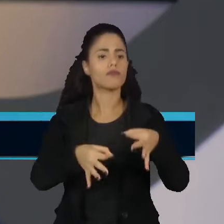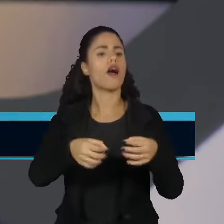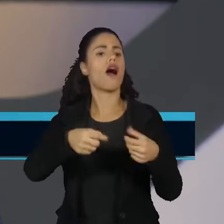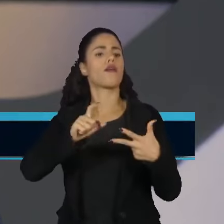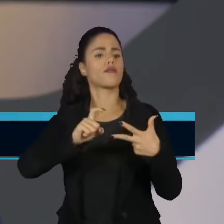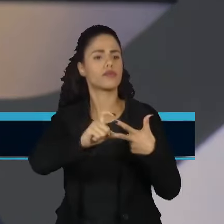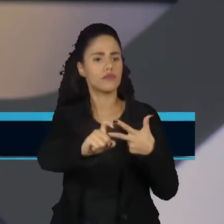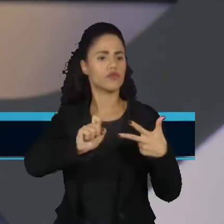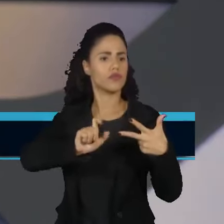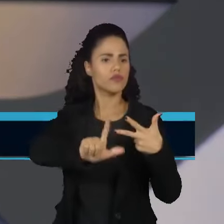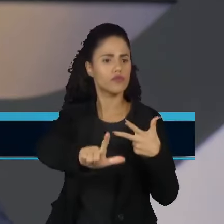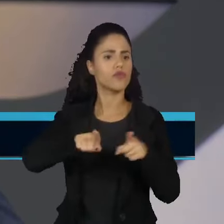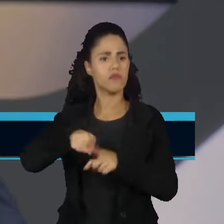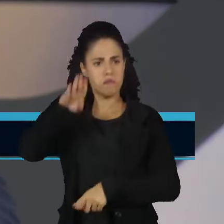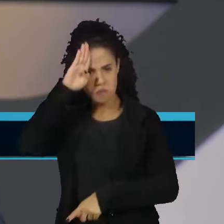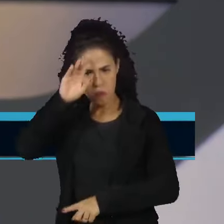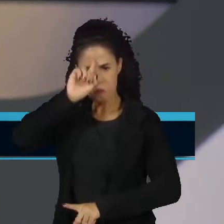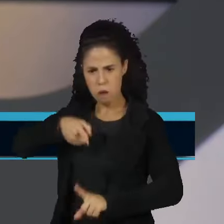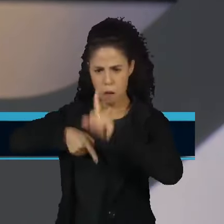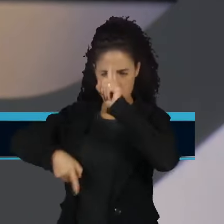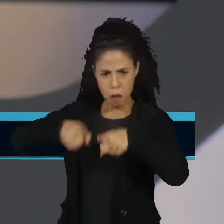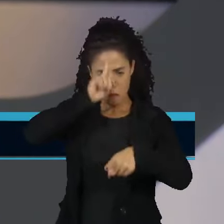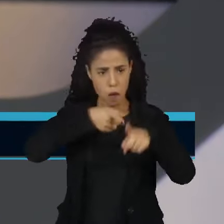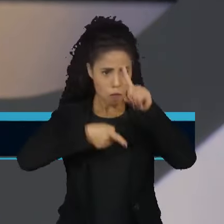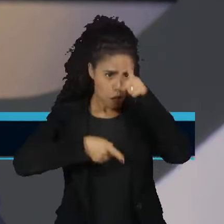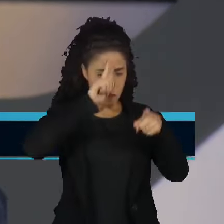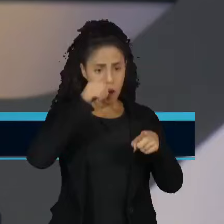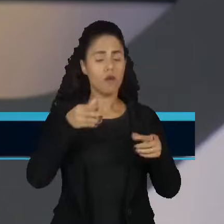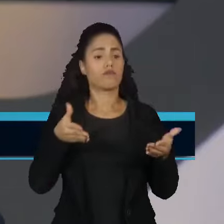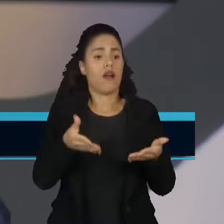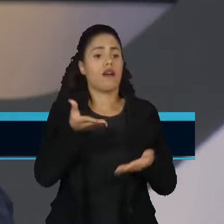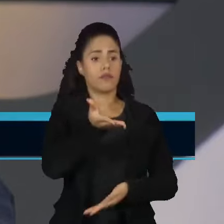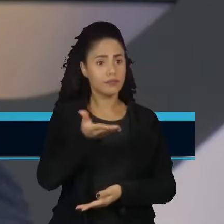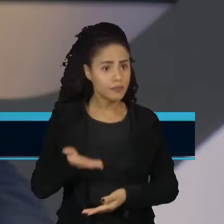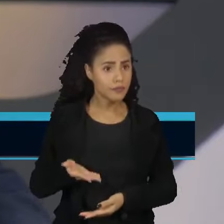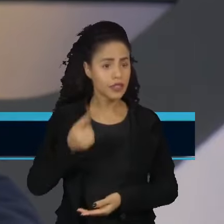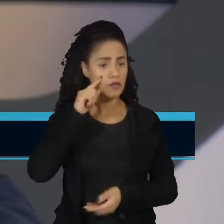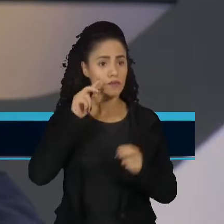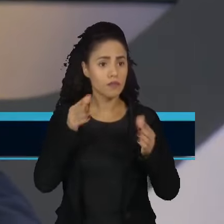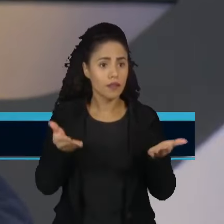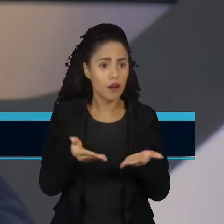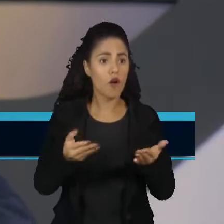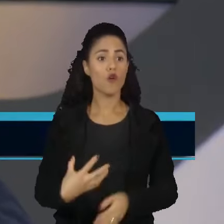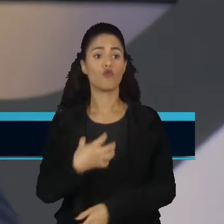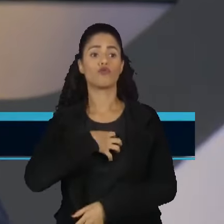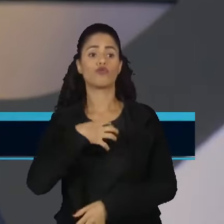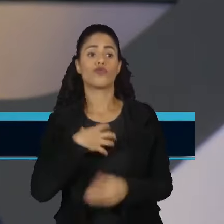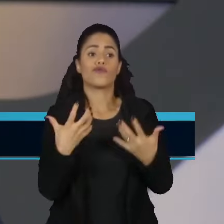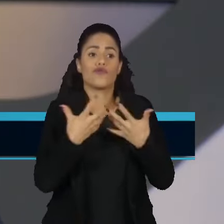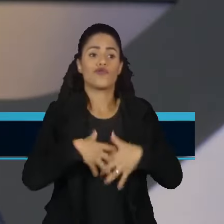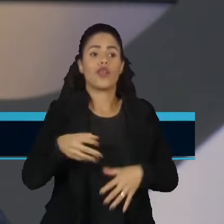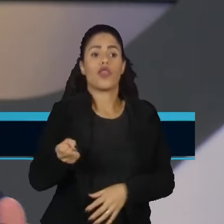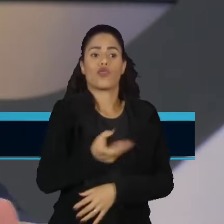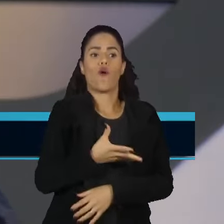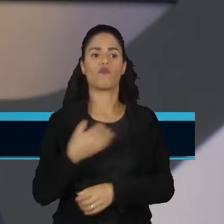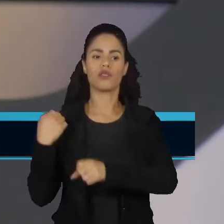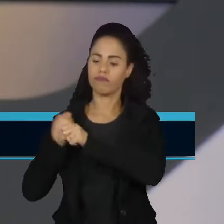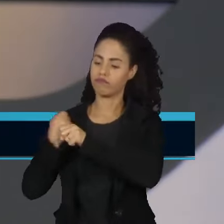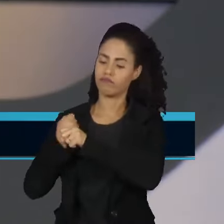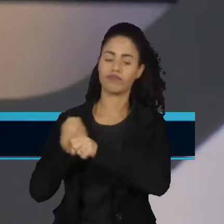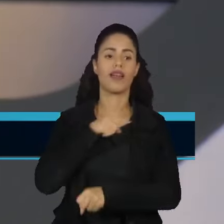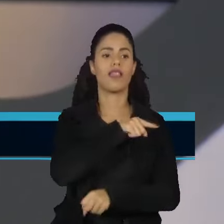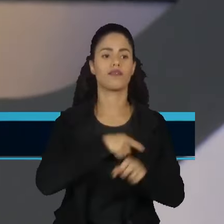forças armadas, as forças policiais e sufocando a sociedade civil. Então, esse é um novo modelo que tem sido aplicado nas últimas décadas. No